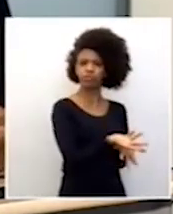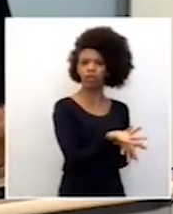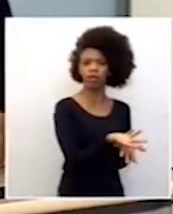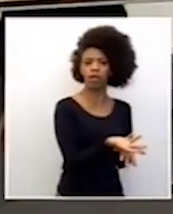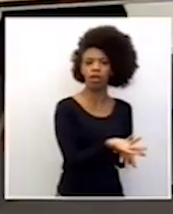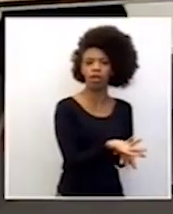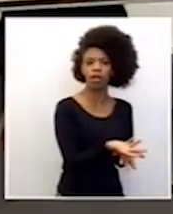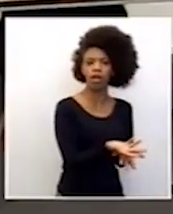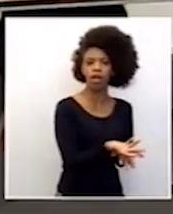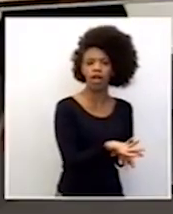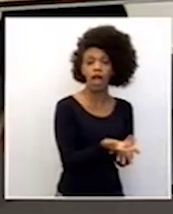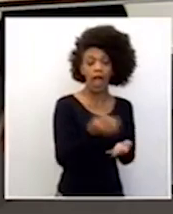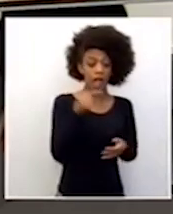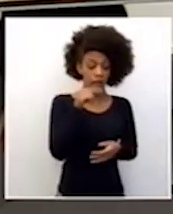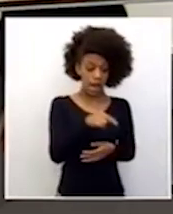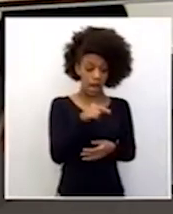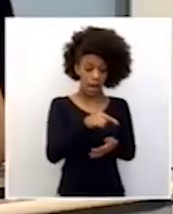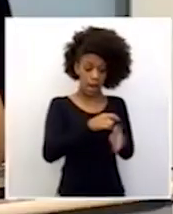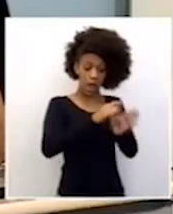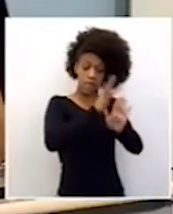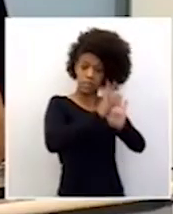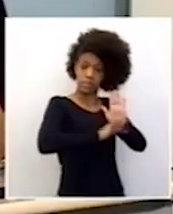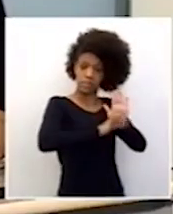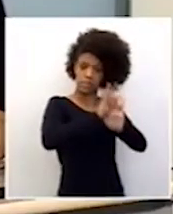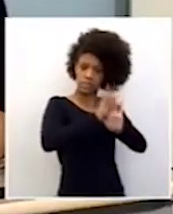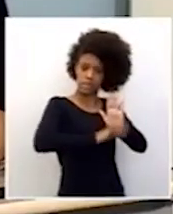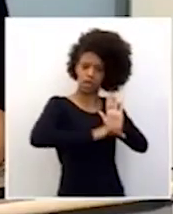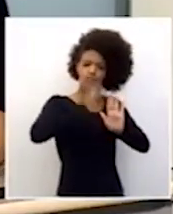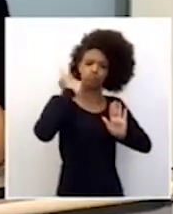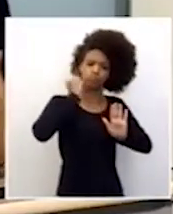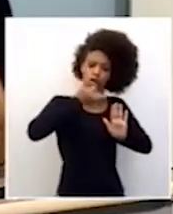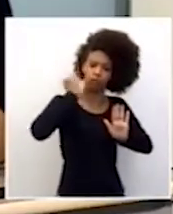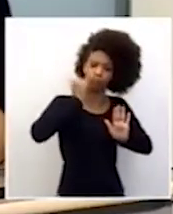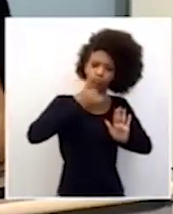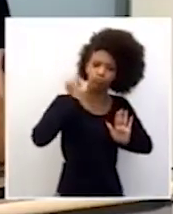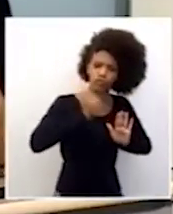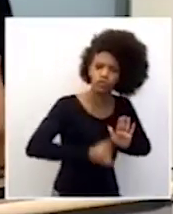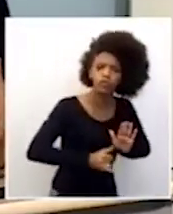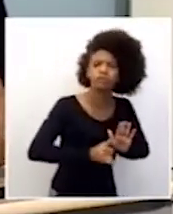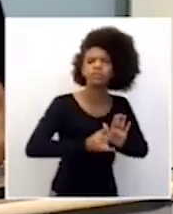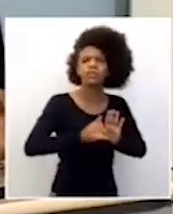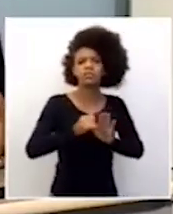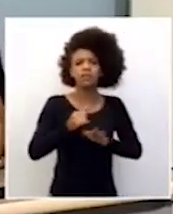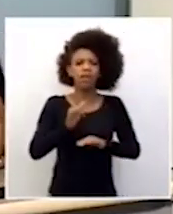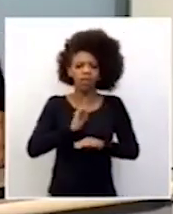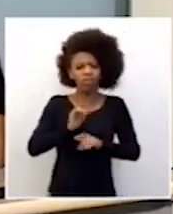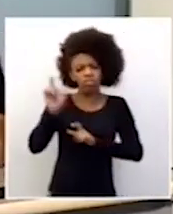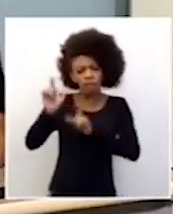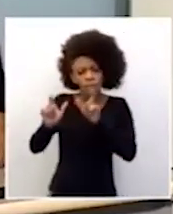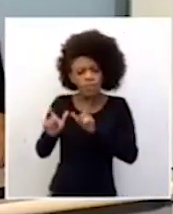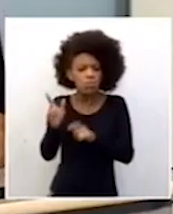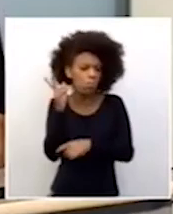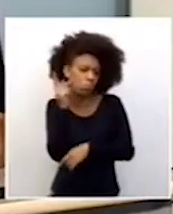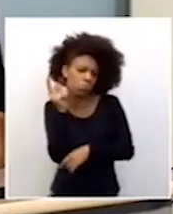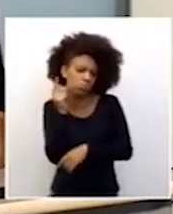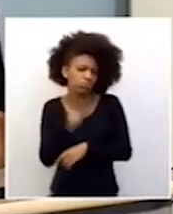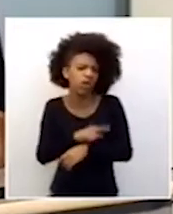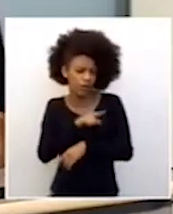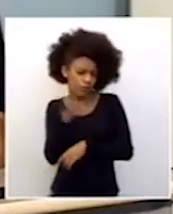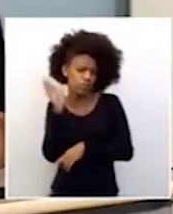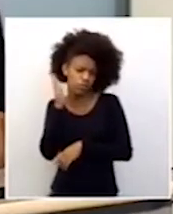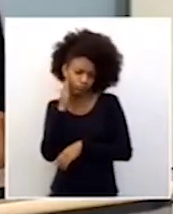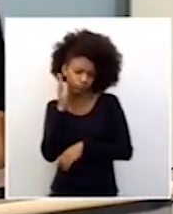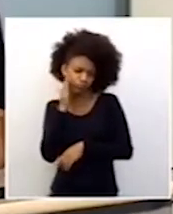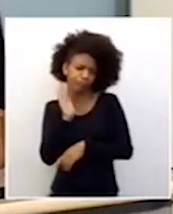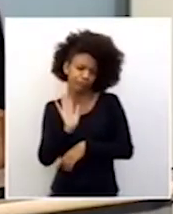Isso. As crônicas são narrativas que têm personagens comuns, vocês já sabem, no ano, vocês aprenderam isso, no